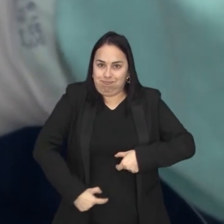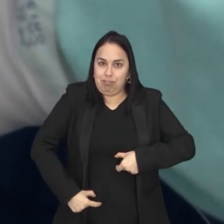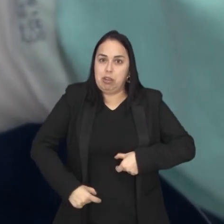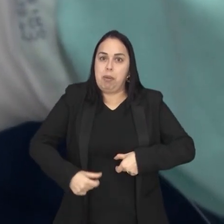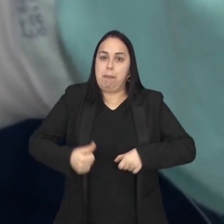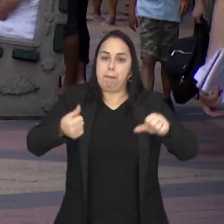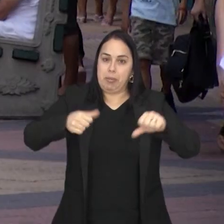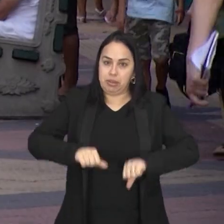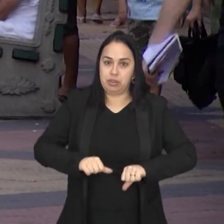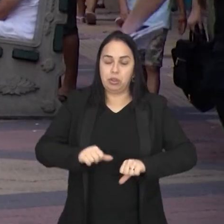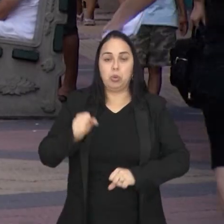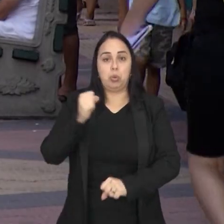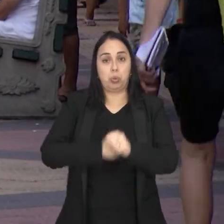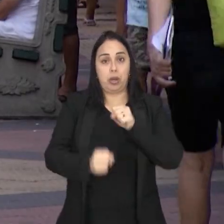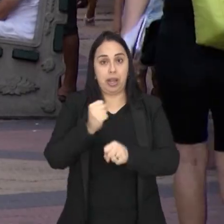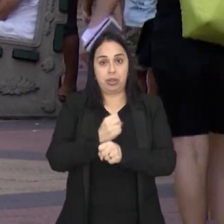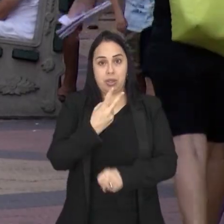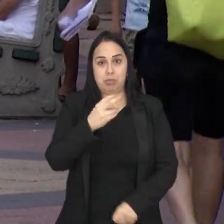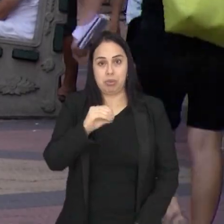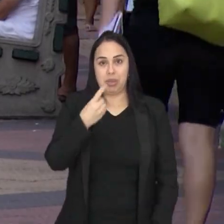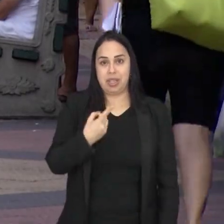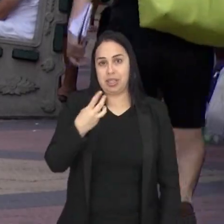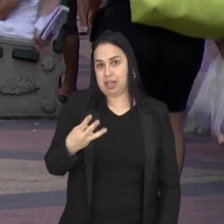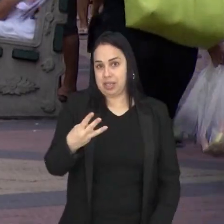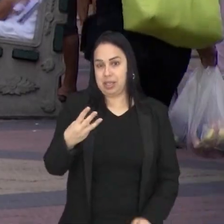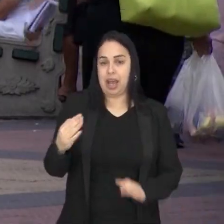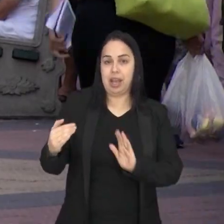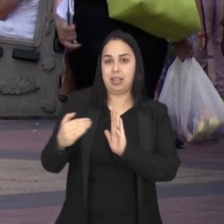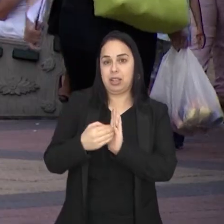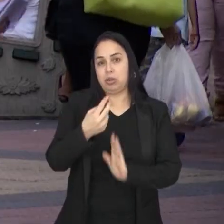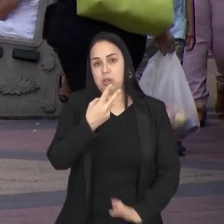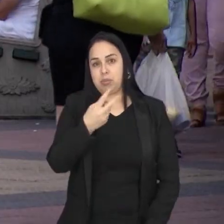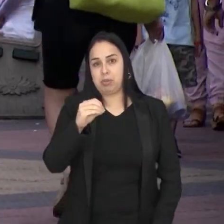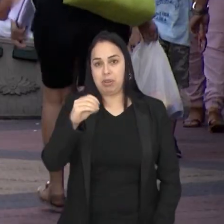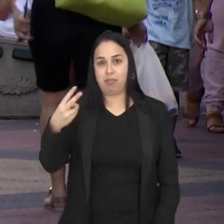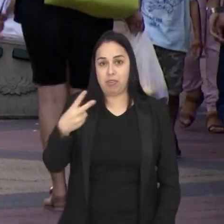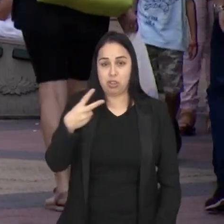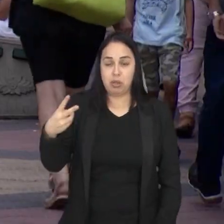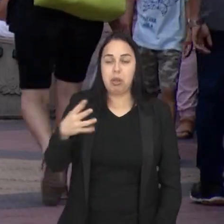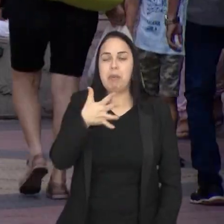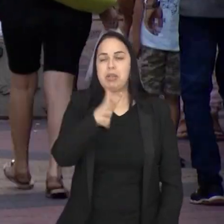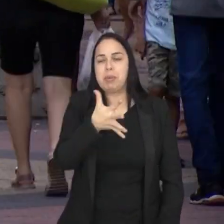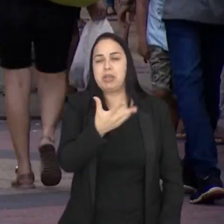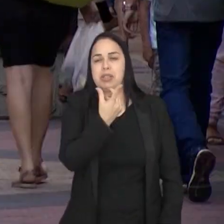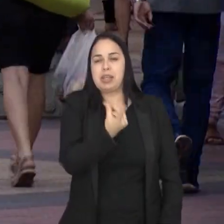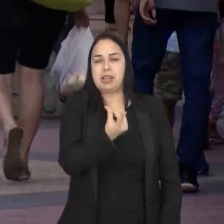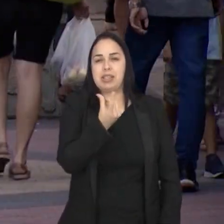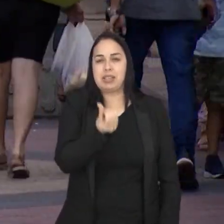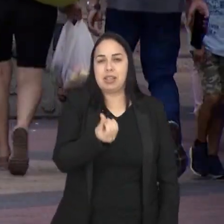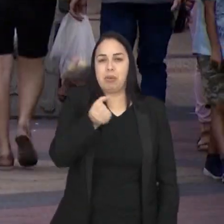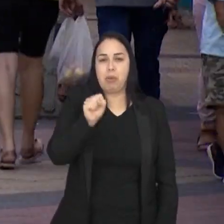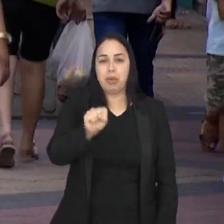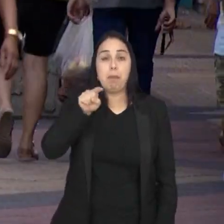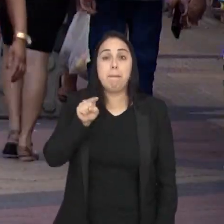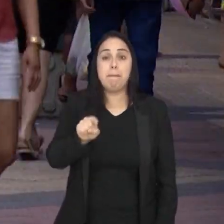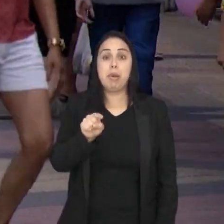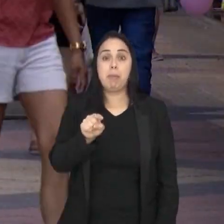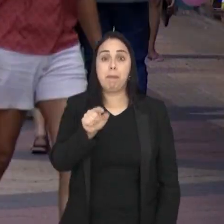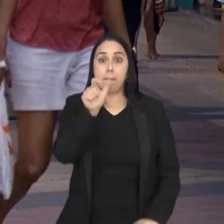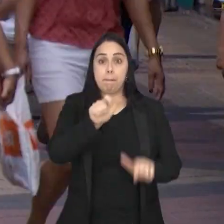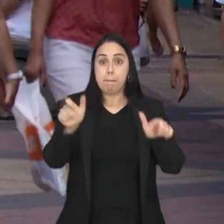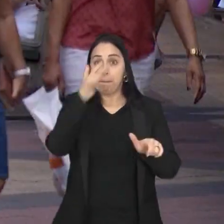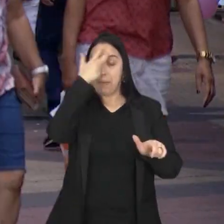de intestino. Só entre 2013 e 2022, foram mais de 768 mil